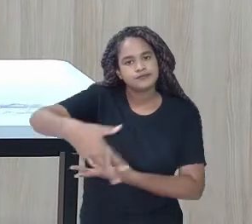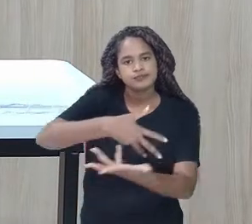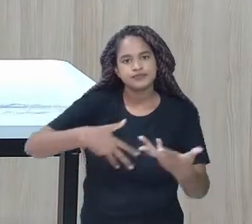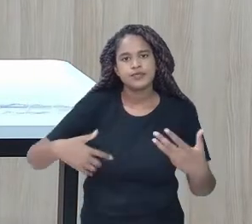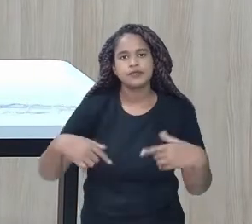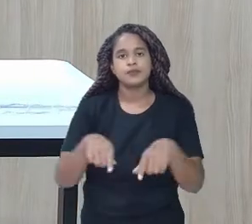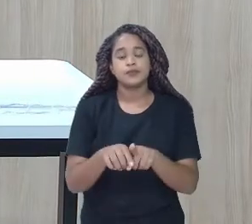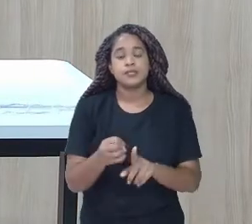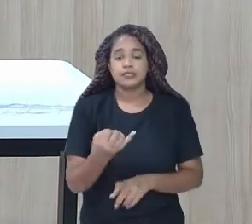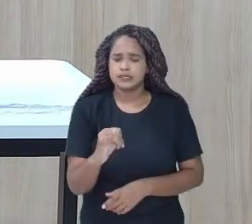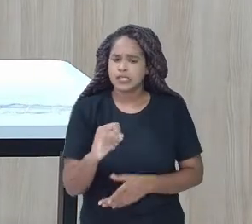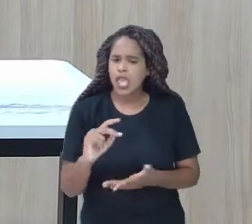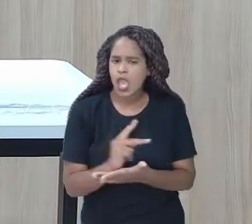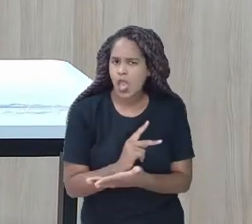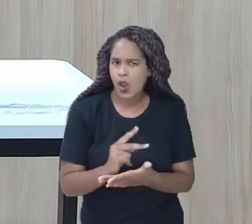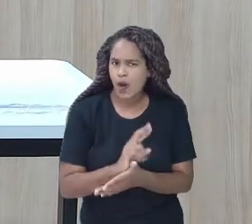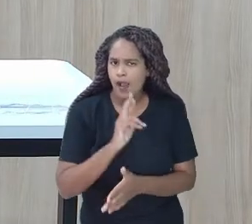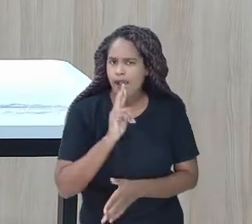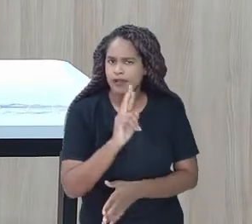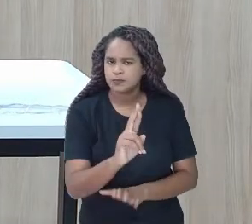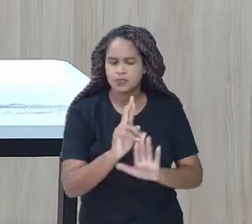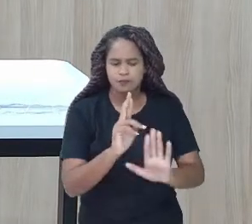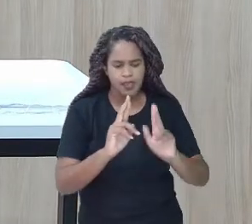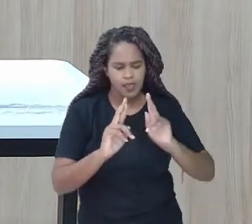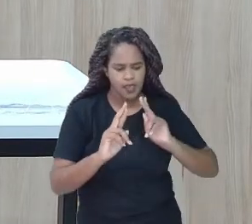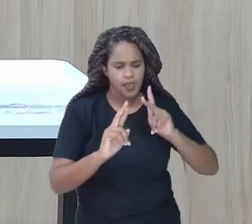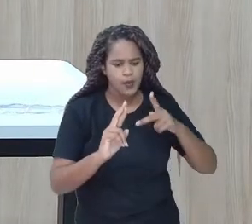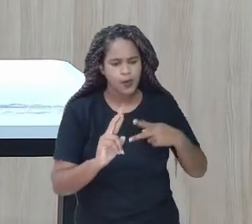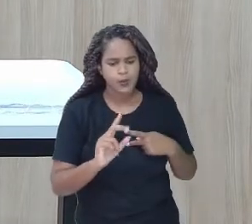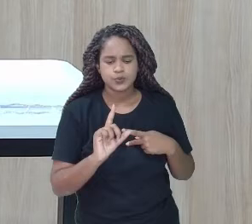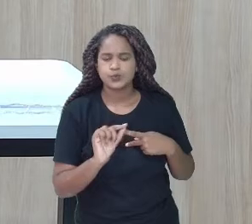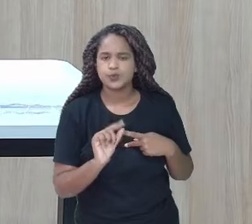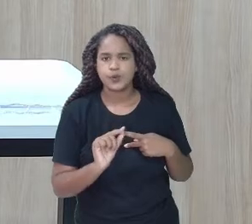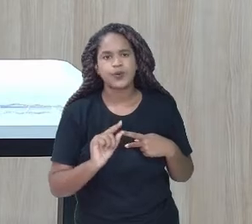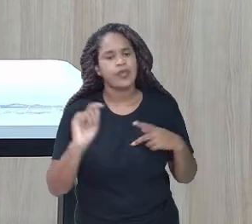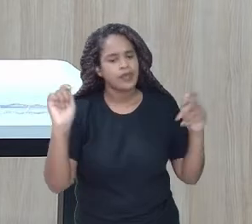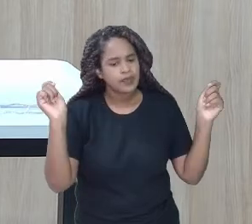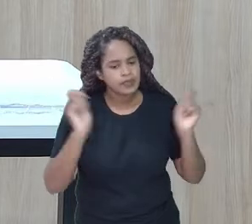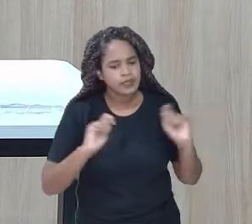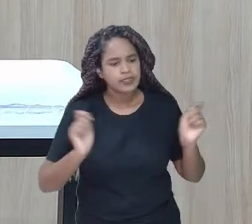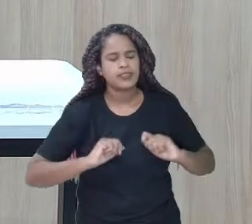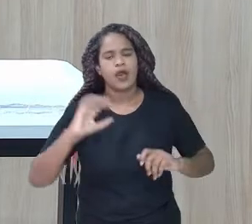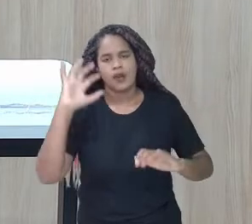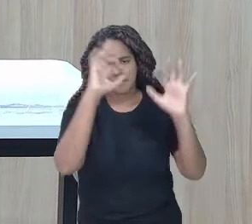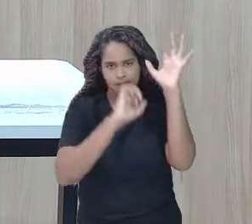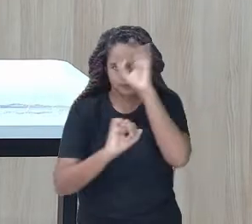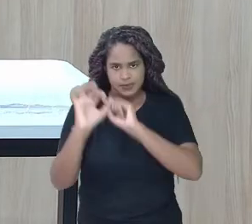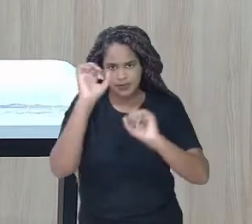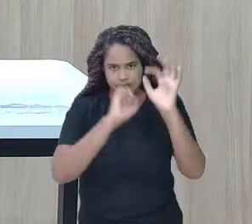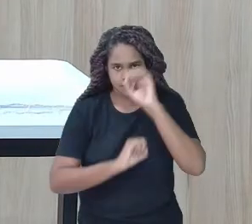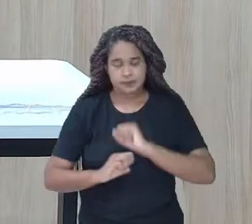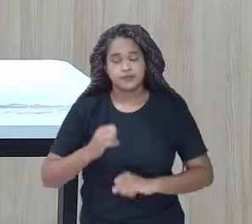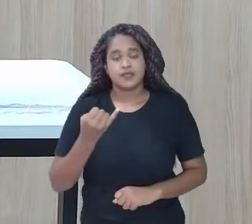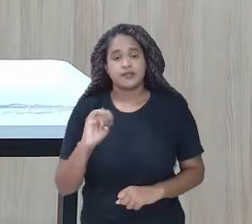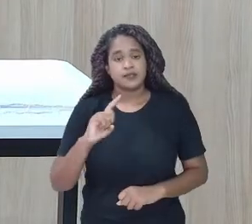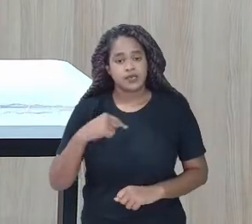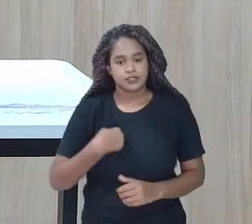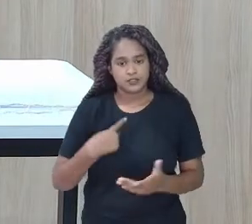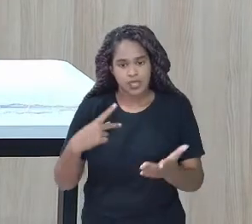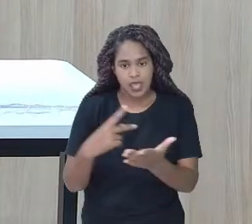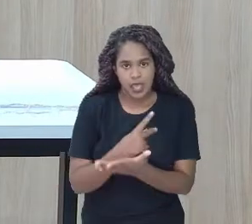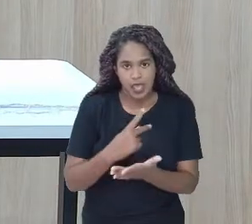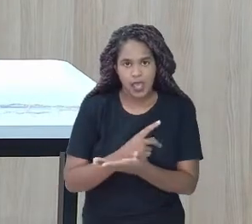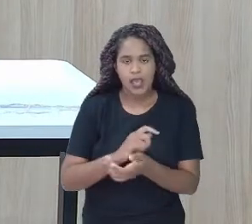se quem errou, mas aí se viu realmente, como você disse, Gabriela, para o aprendizado nosso. Cada vez que nós erramos,